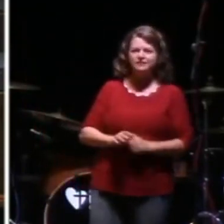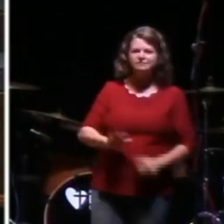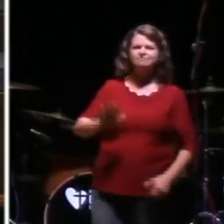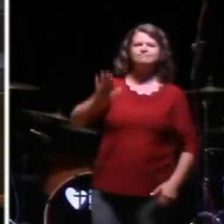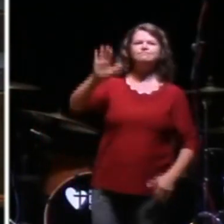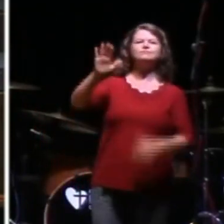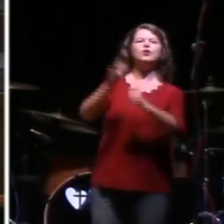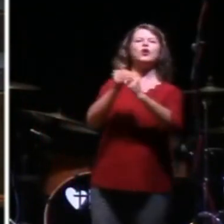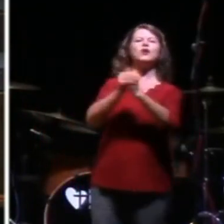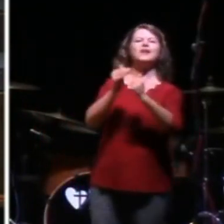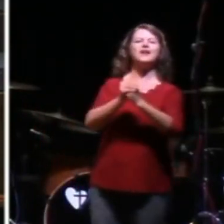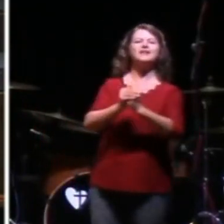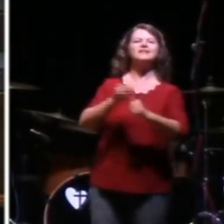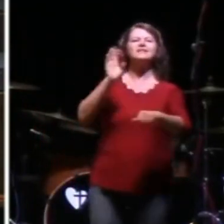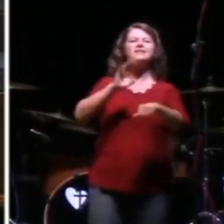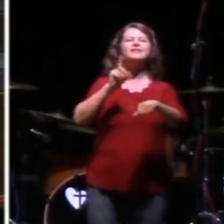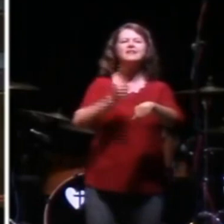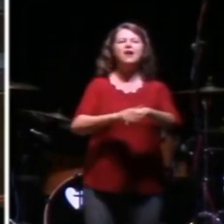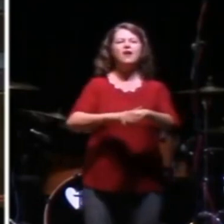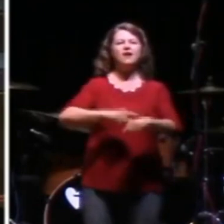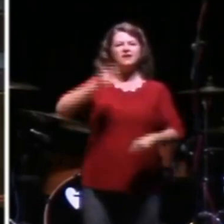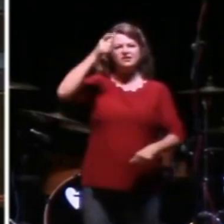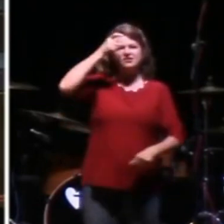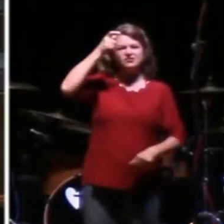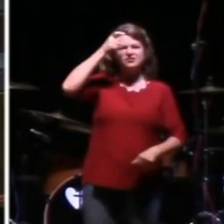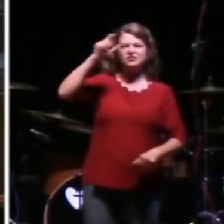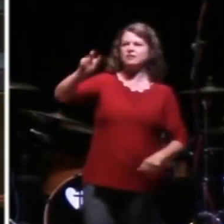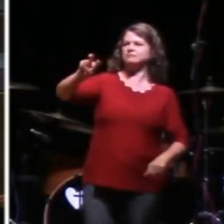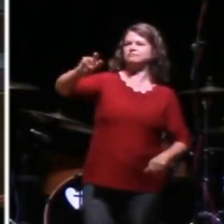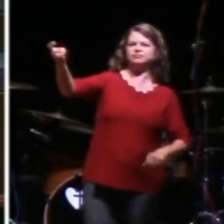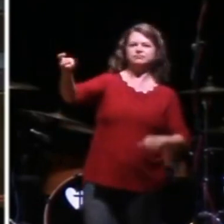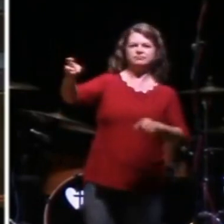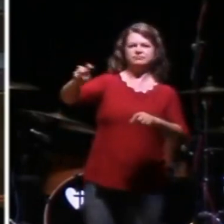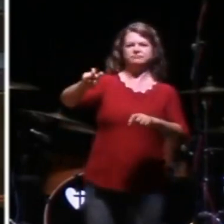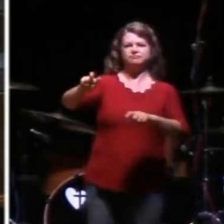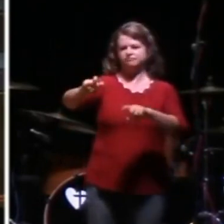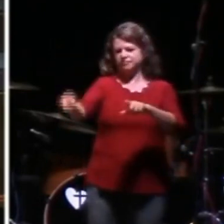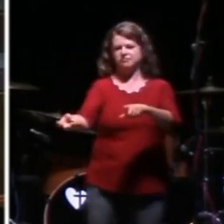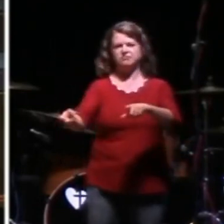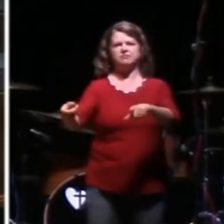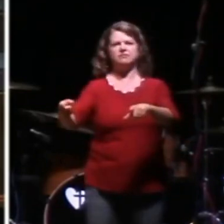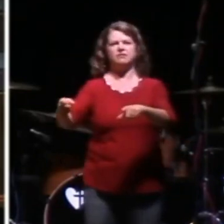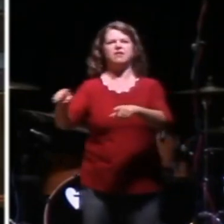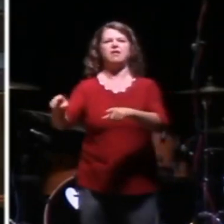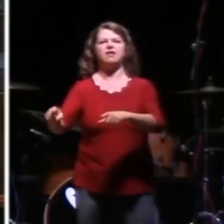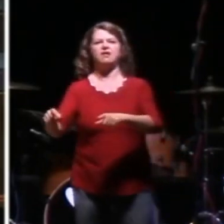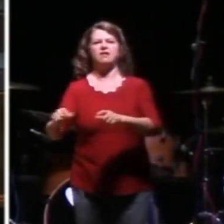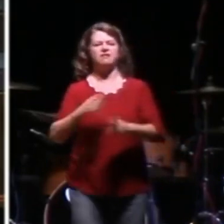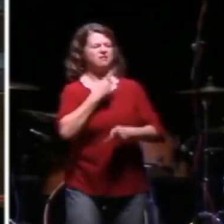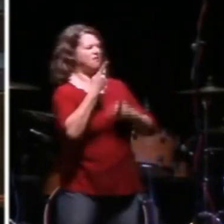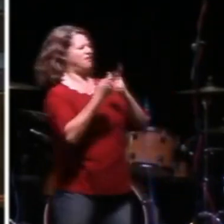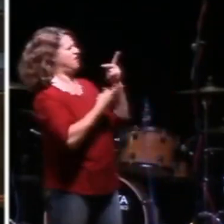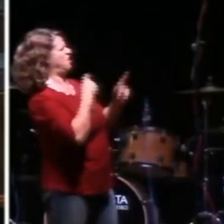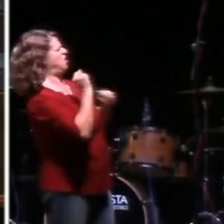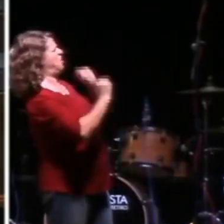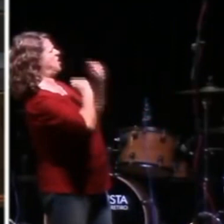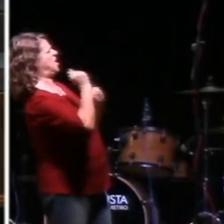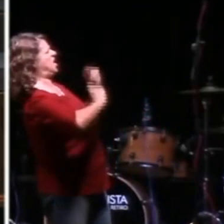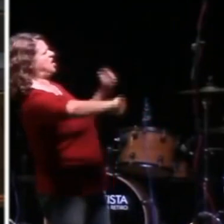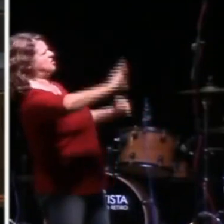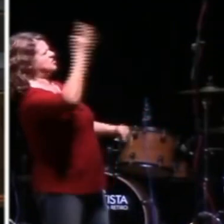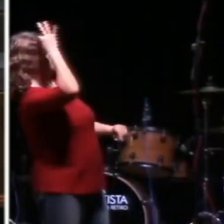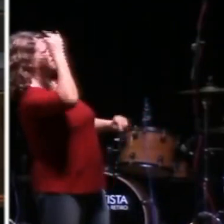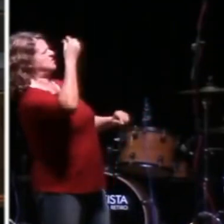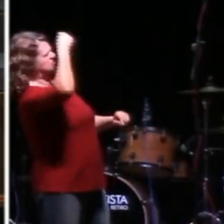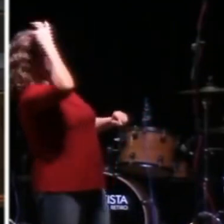olhar por ela manifestou o espírito imundo e a primeira coisa que um espírito imundo perguntou o seguinte o que é que o espírito santo tá fazendo aqui